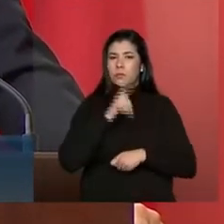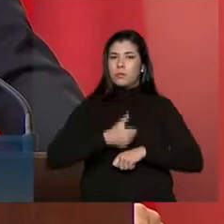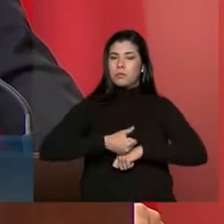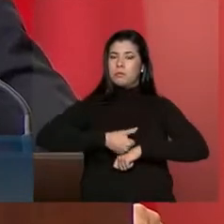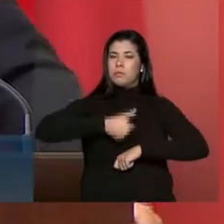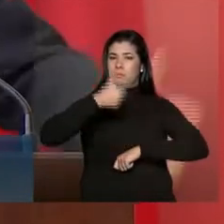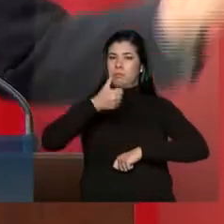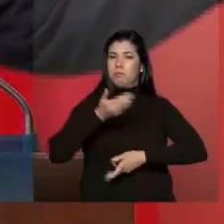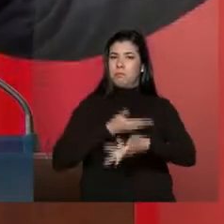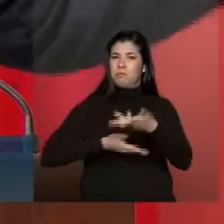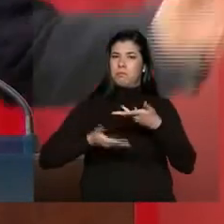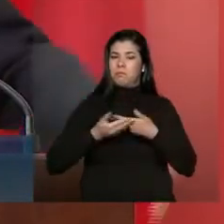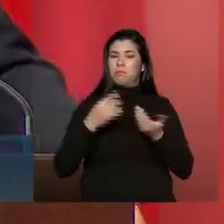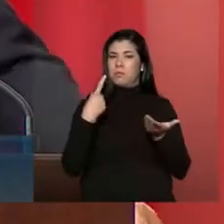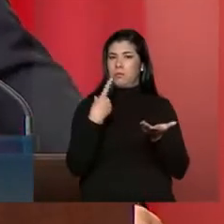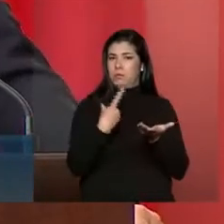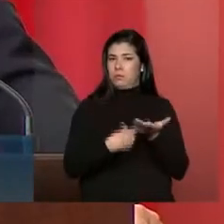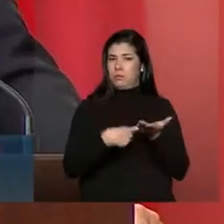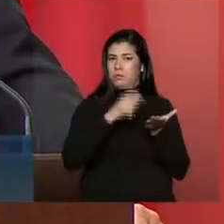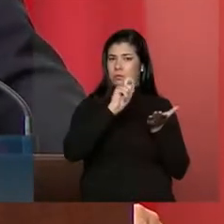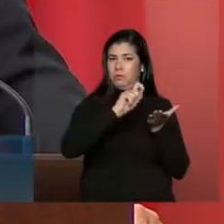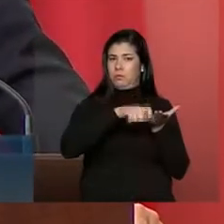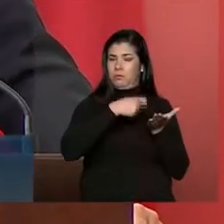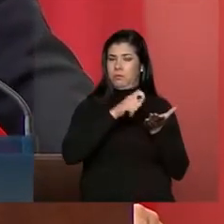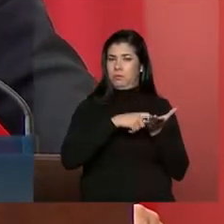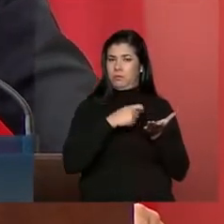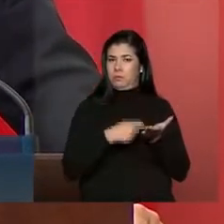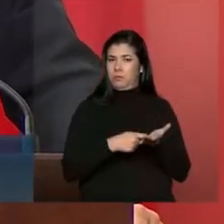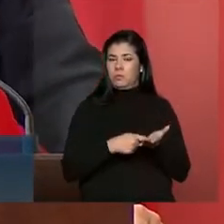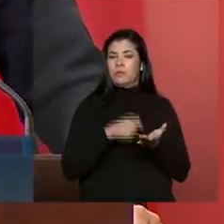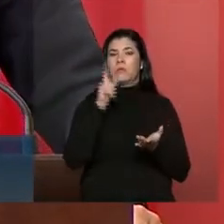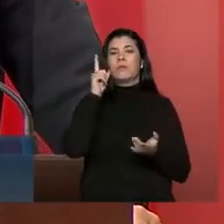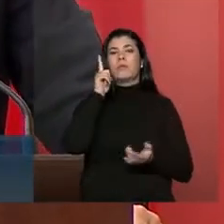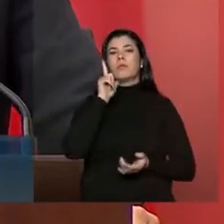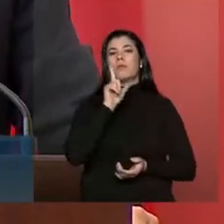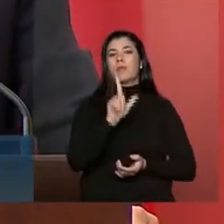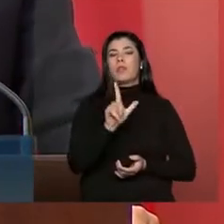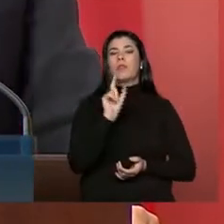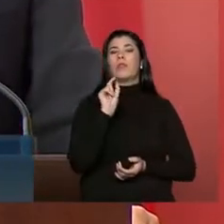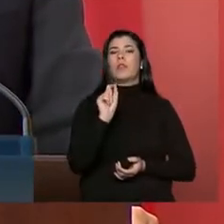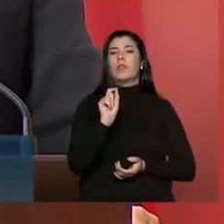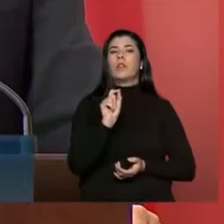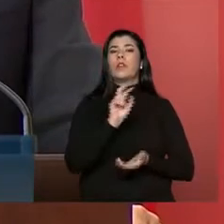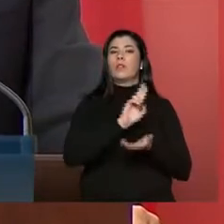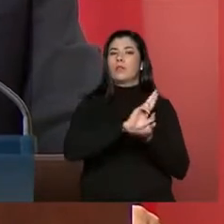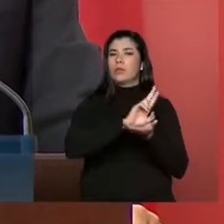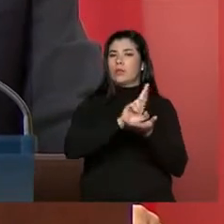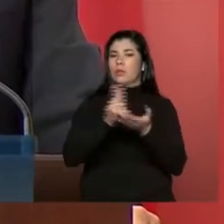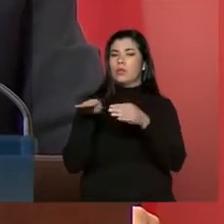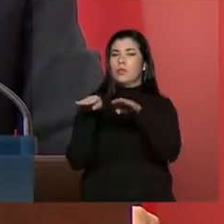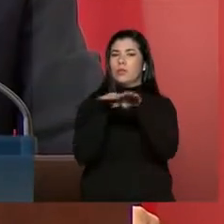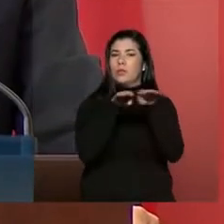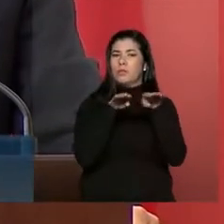mútuos. Os acordos, nós alcançamos muitos consensos,